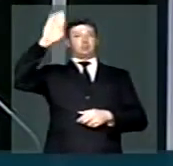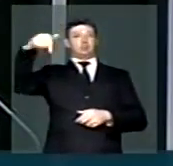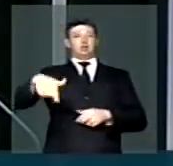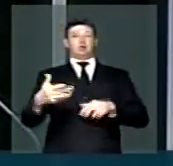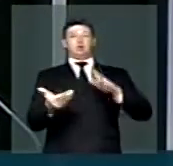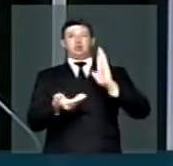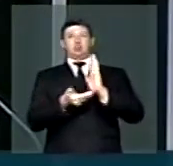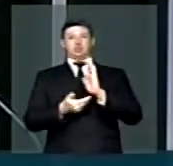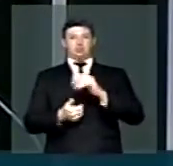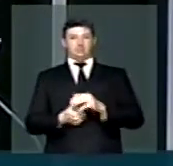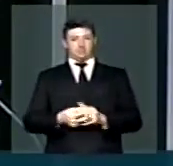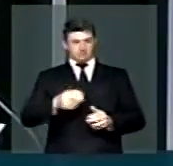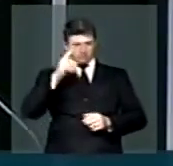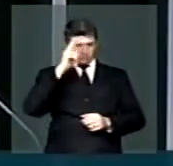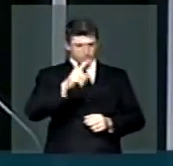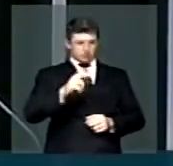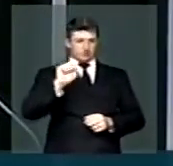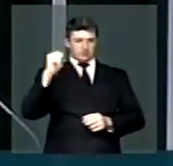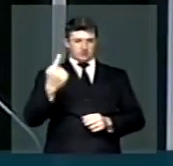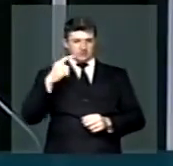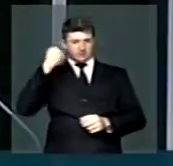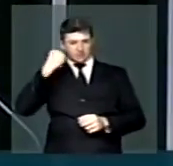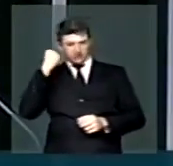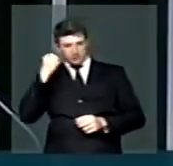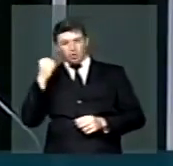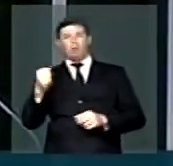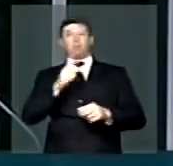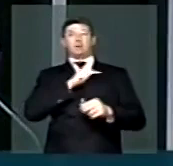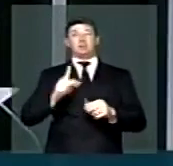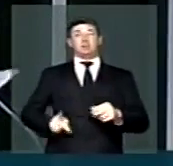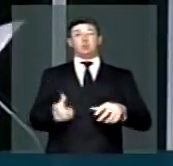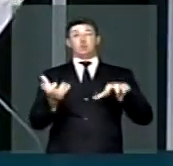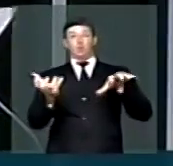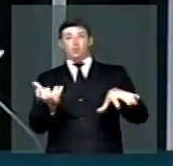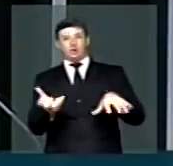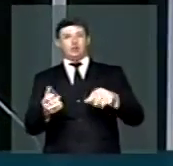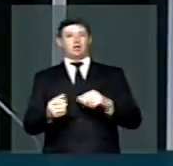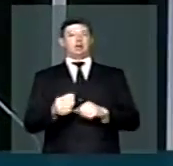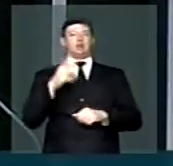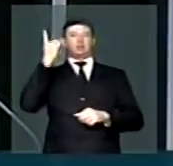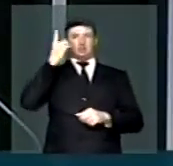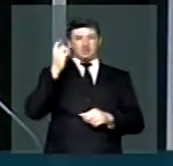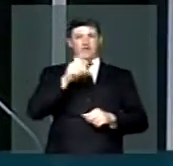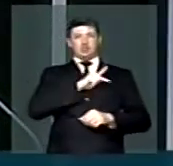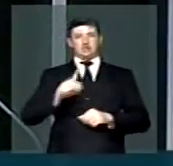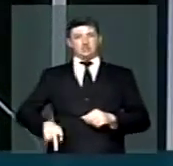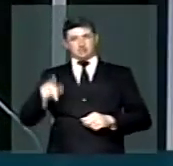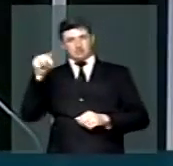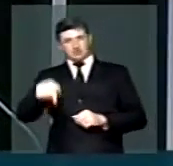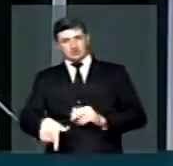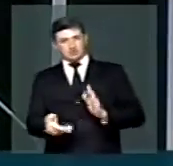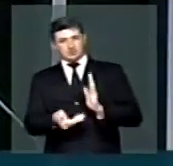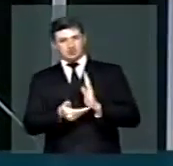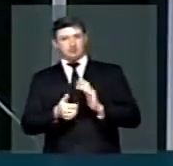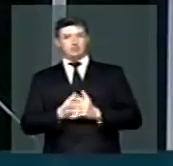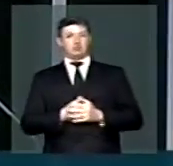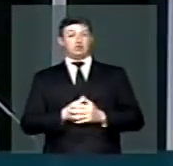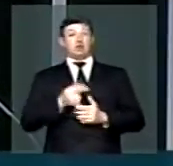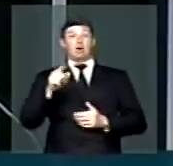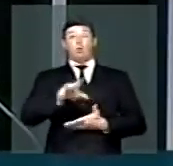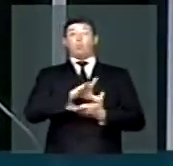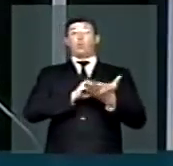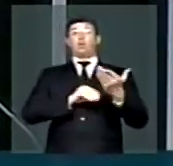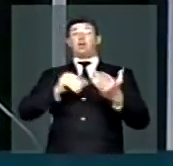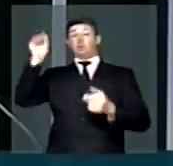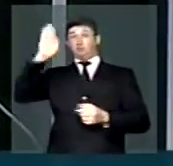parlamento, Vossa Excelência, que foi senador, presidente do Congresso, foi deputado, presidente dessa Casa, um exemplo